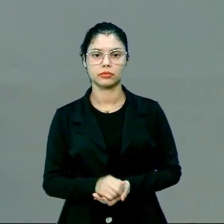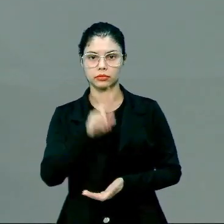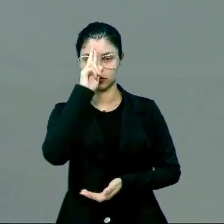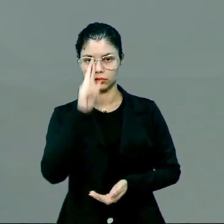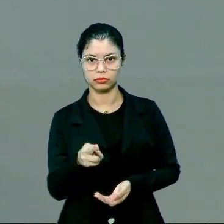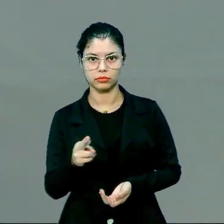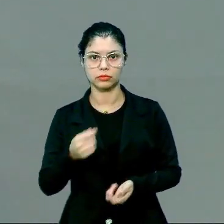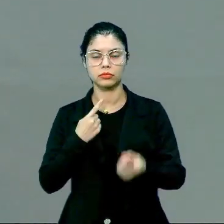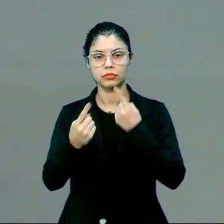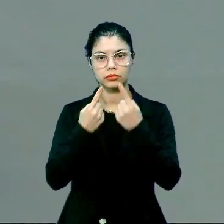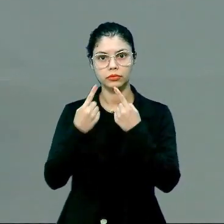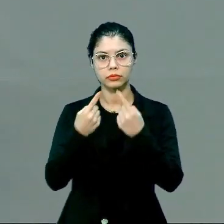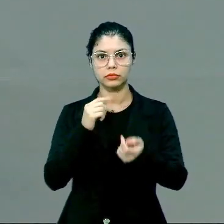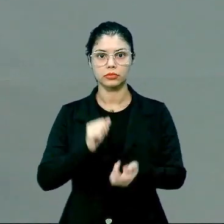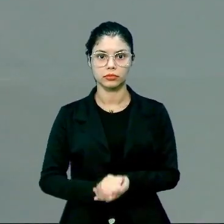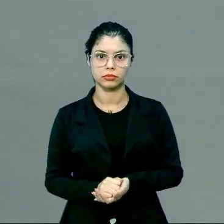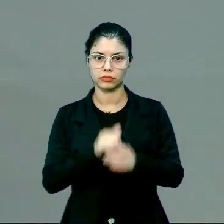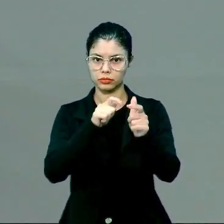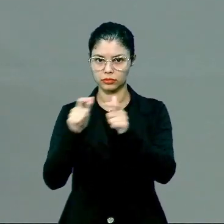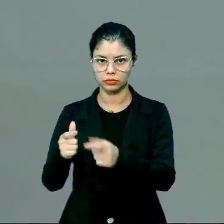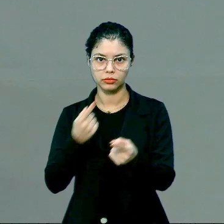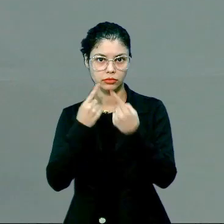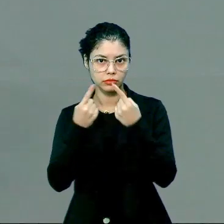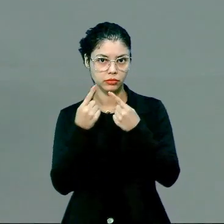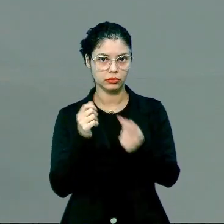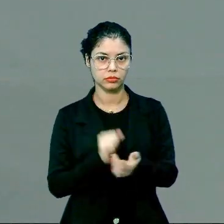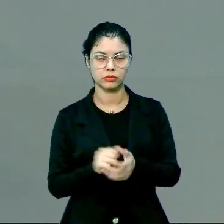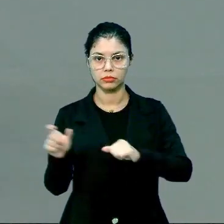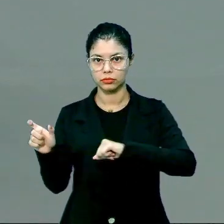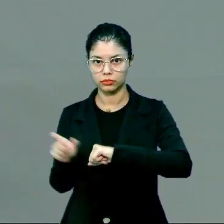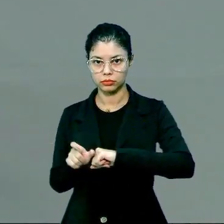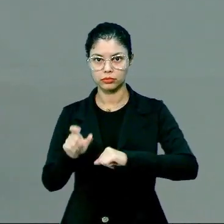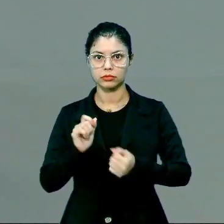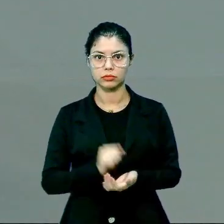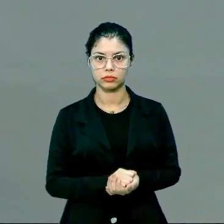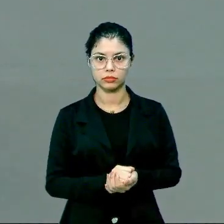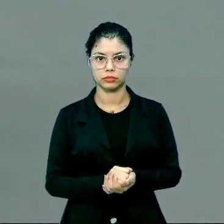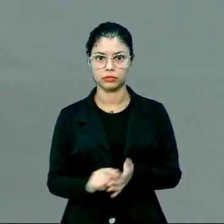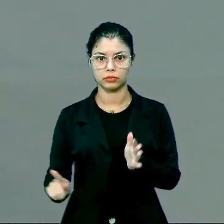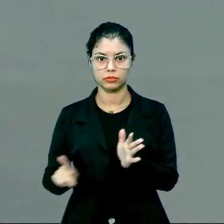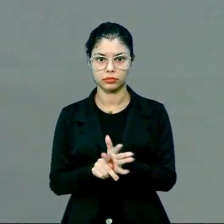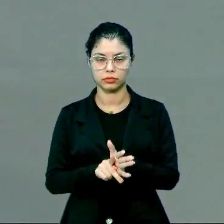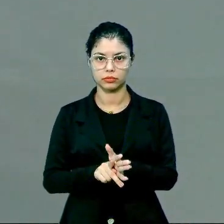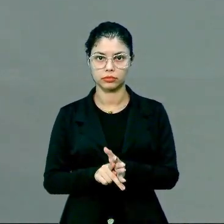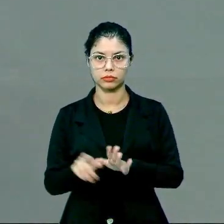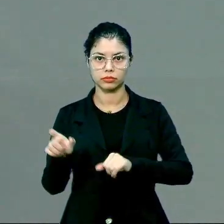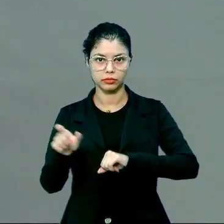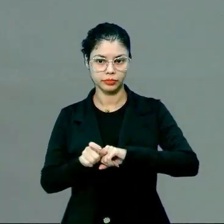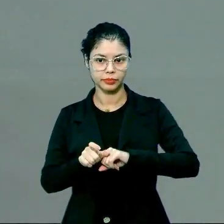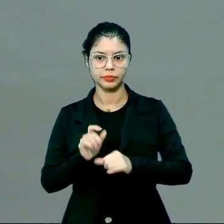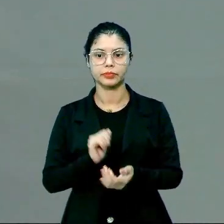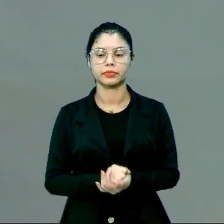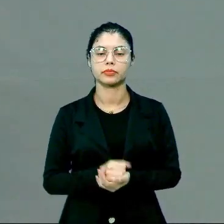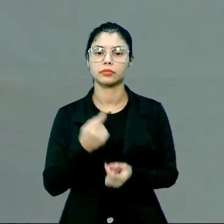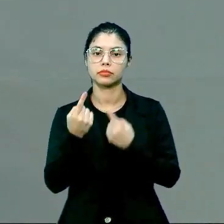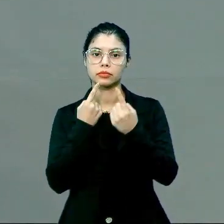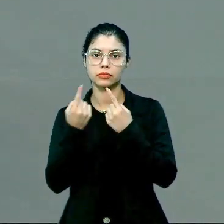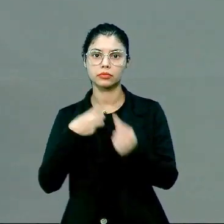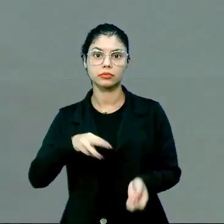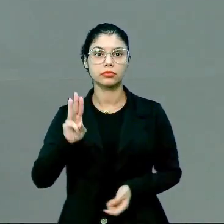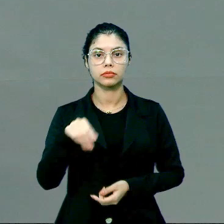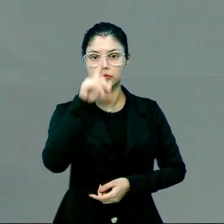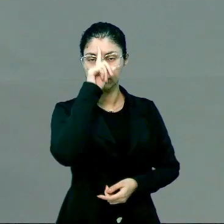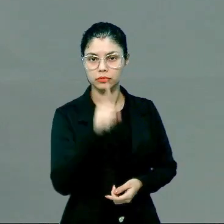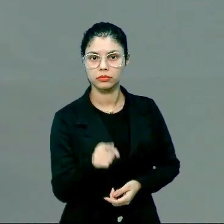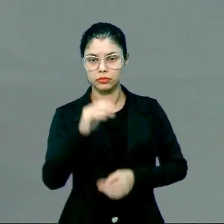razão comunicativa, onde dialoga sujeito com sujeito para ninguém se tornar sujeito. Ou seja, dialogar quem manda